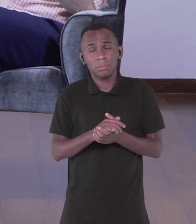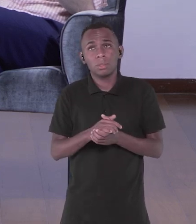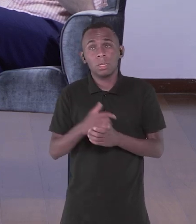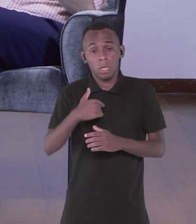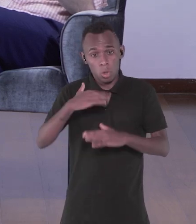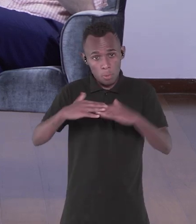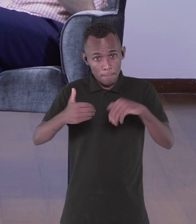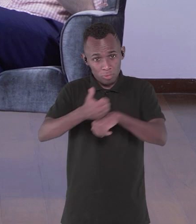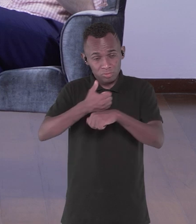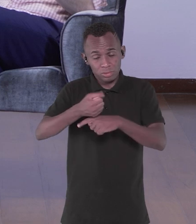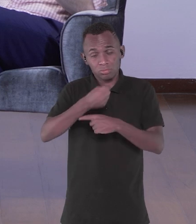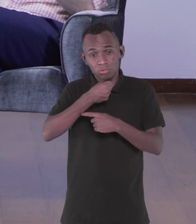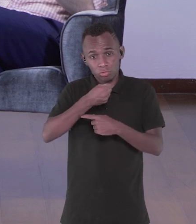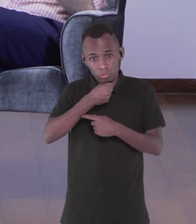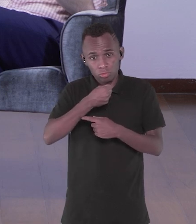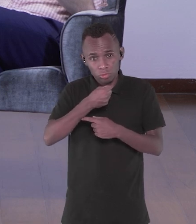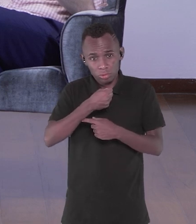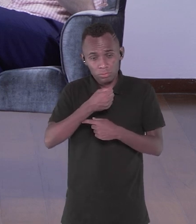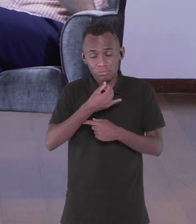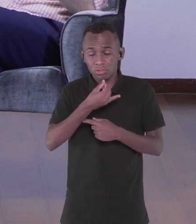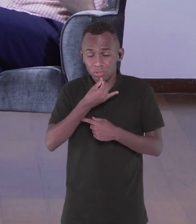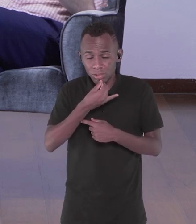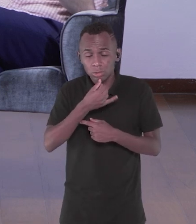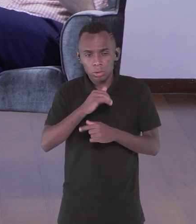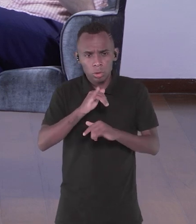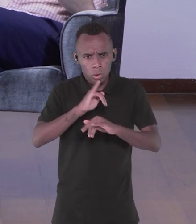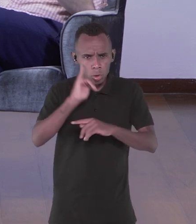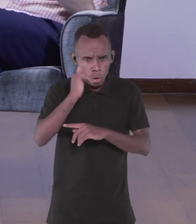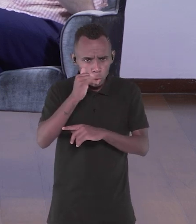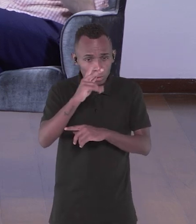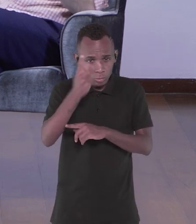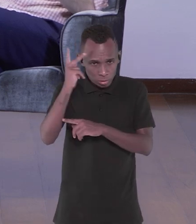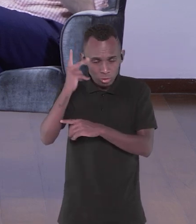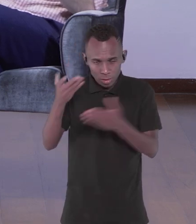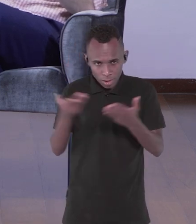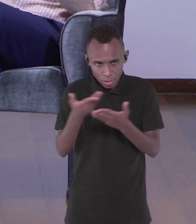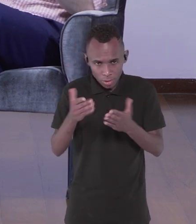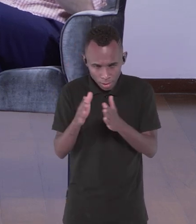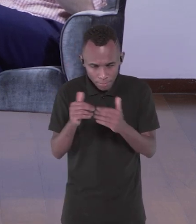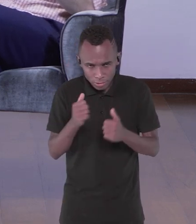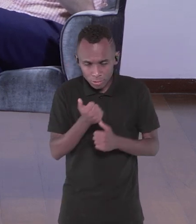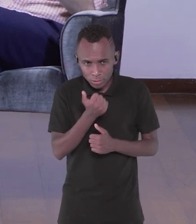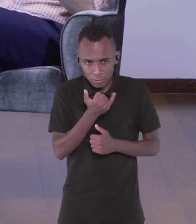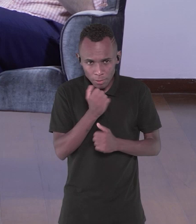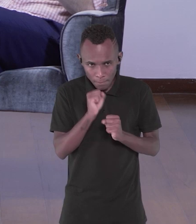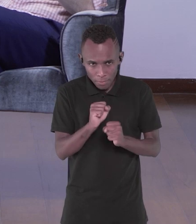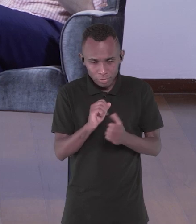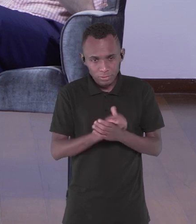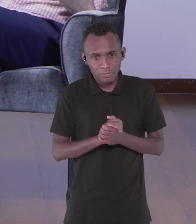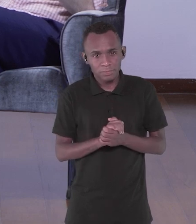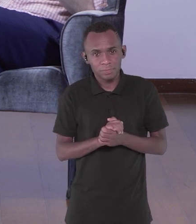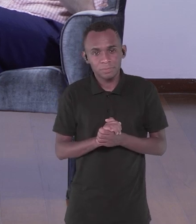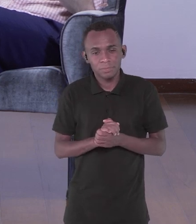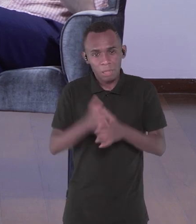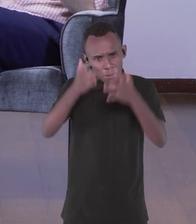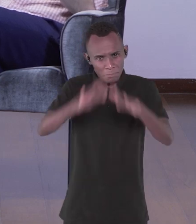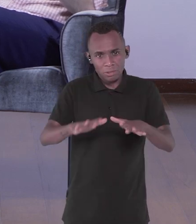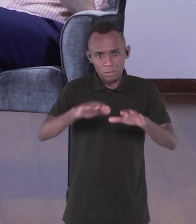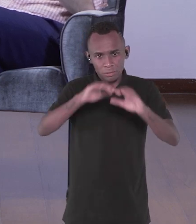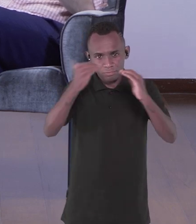muito. Posso contar uma historinha? Isso que eu ia te pedir. Não desistir de ir no jogo, vamos, Luiz. Não é para